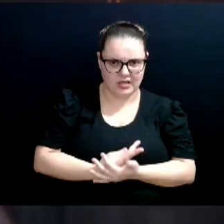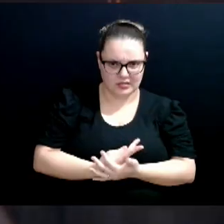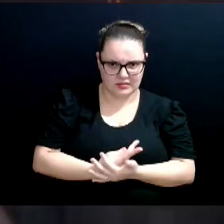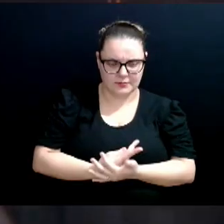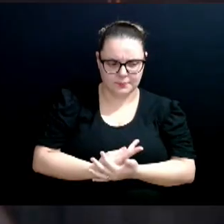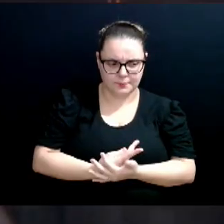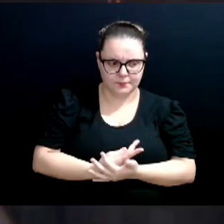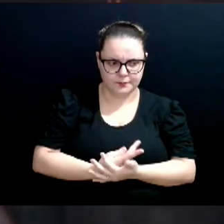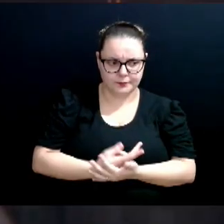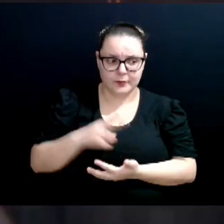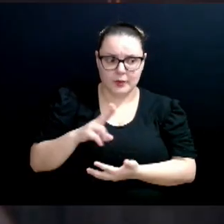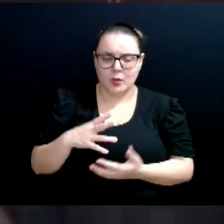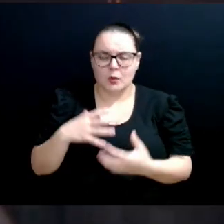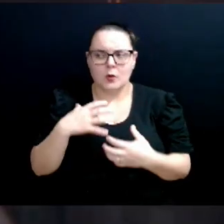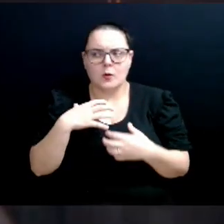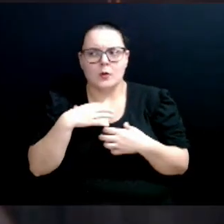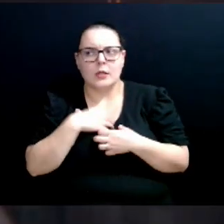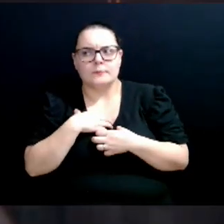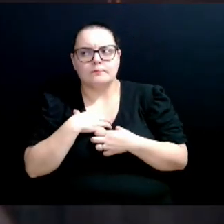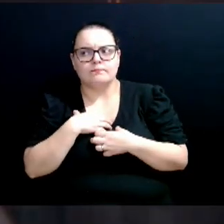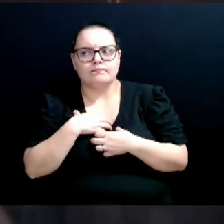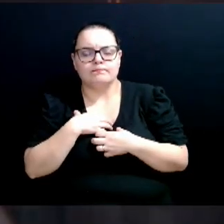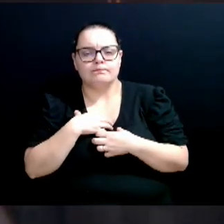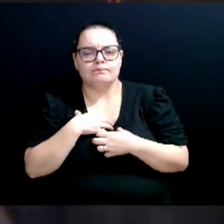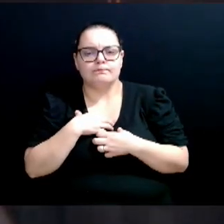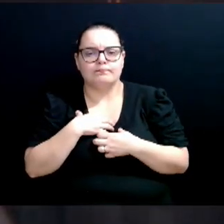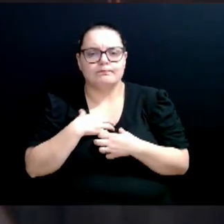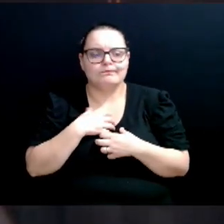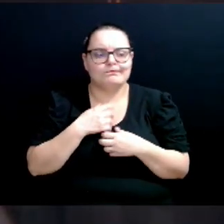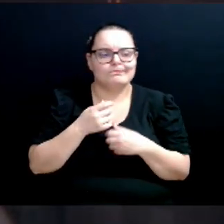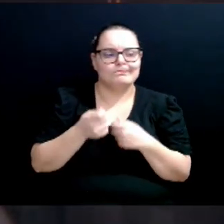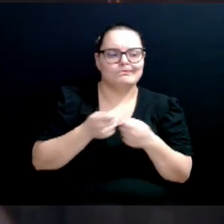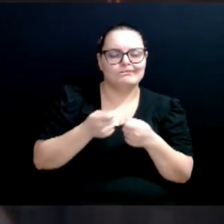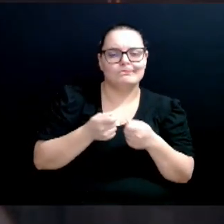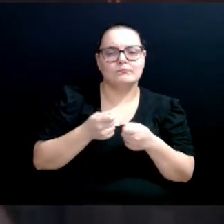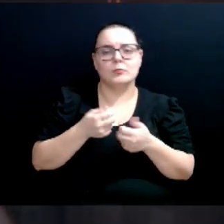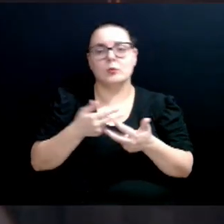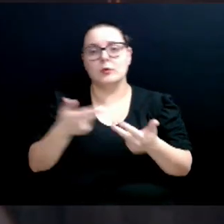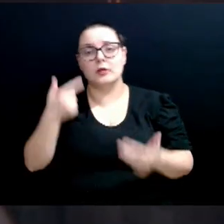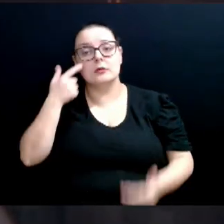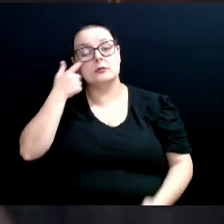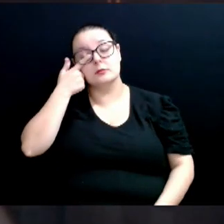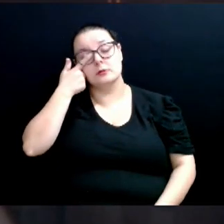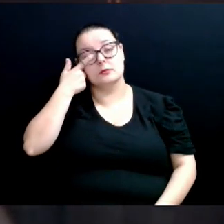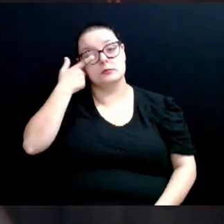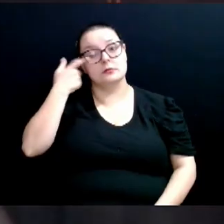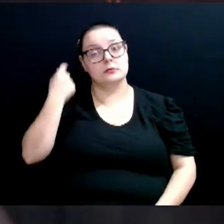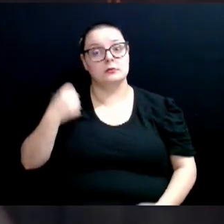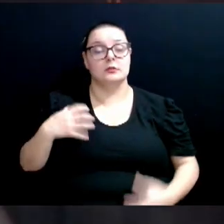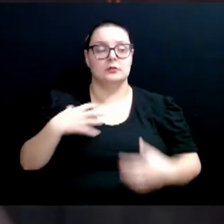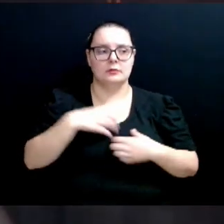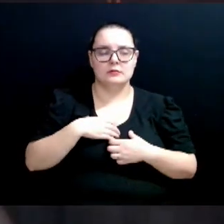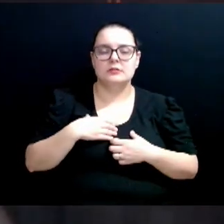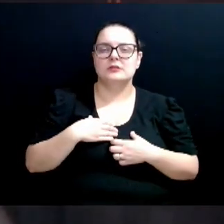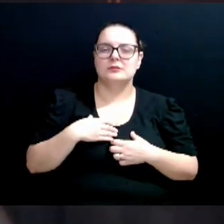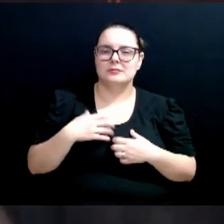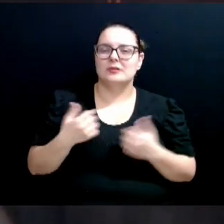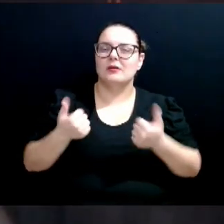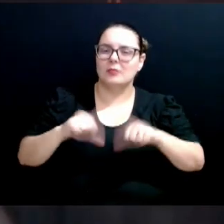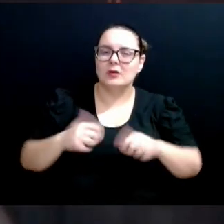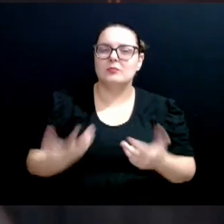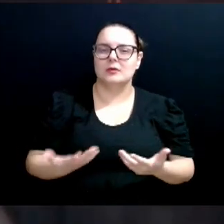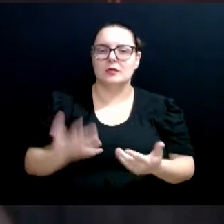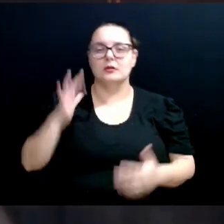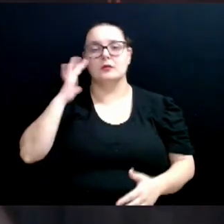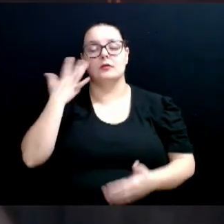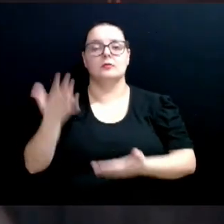simplesmente estou dando um contorno aqui para uma situação que de fato estava me machucando, né? Então, eu acho que acolhendo esse sentimento,